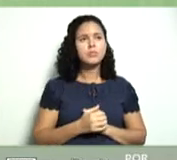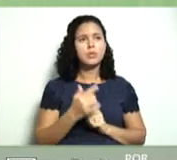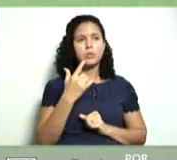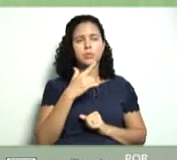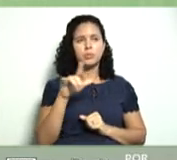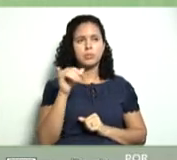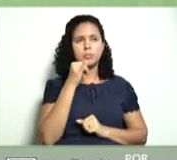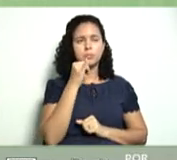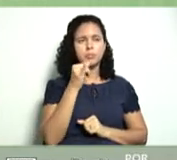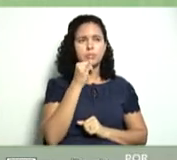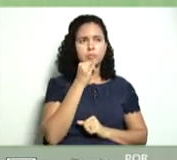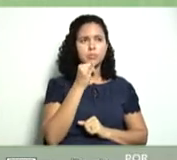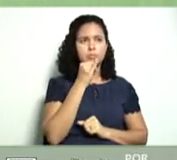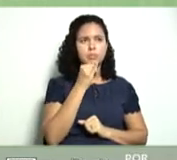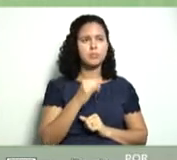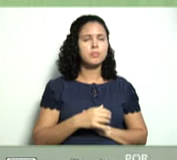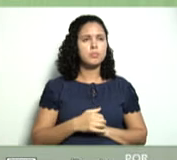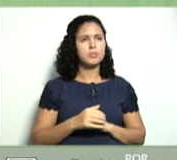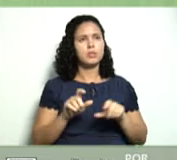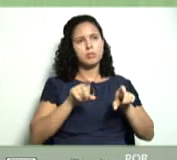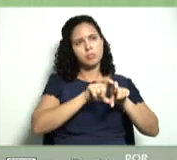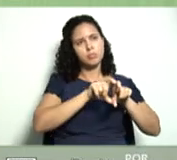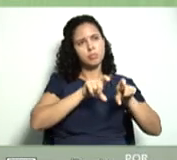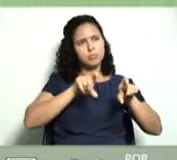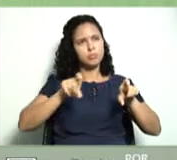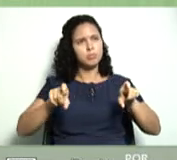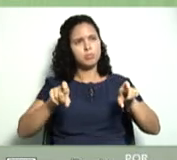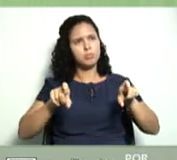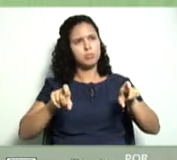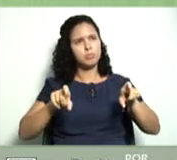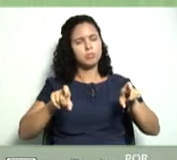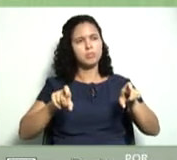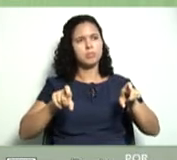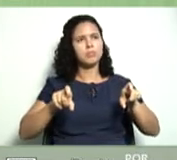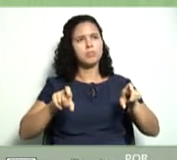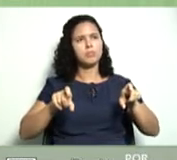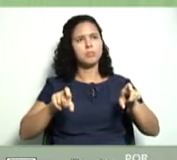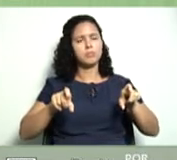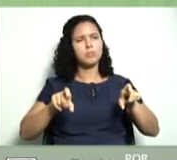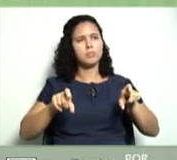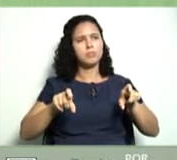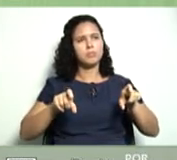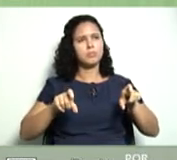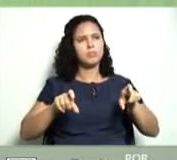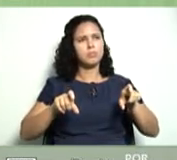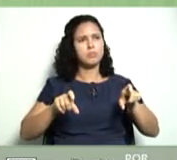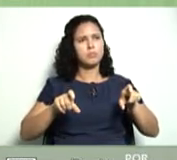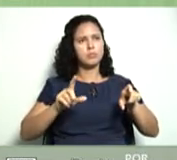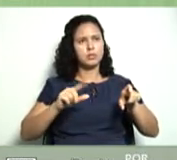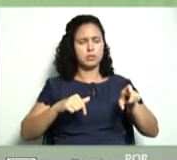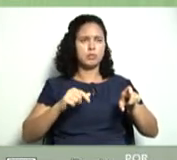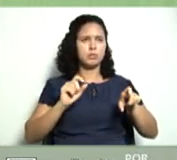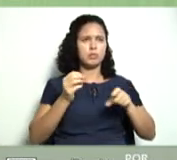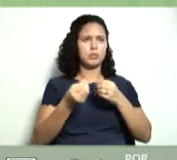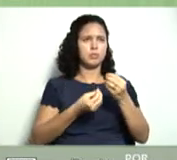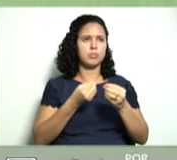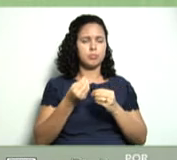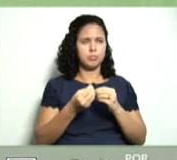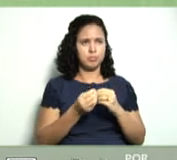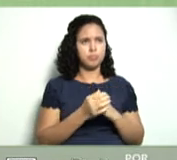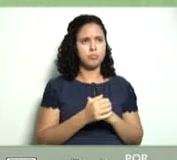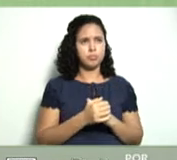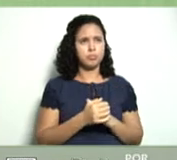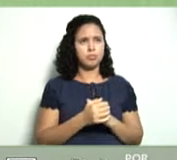exemplo aqui embaixo eu coloquei o aluno saulo um campus porto velho esse agora vou colocar tracejado veja bem